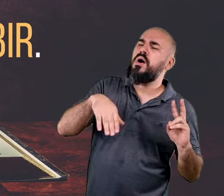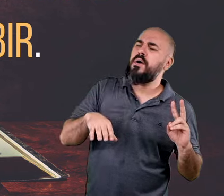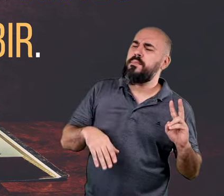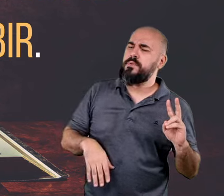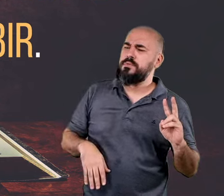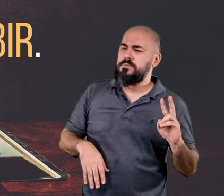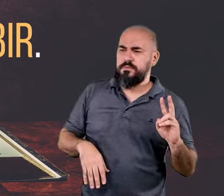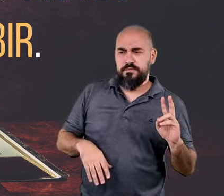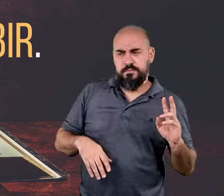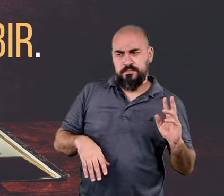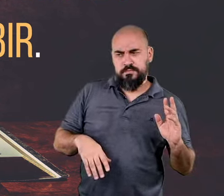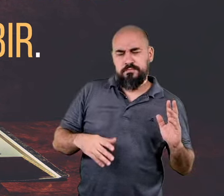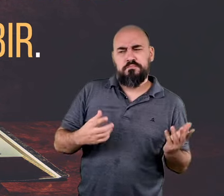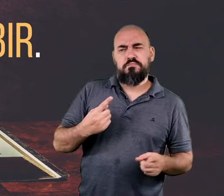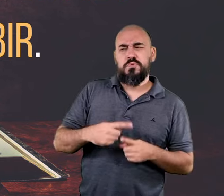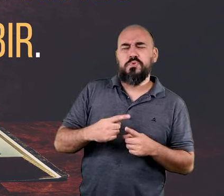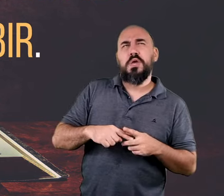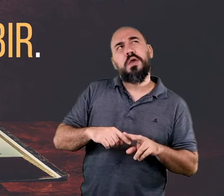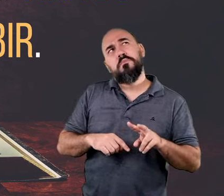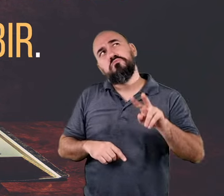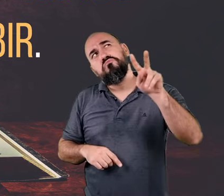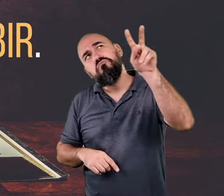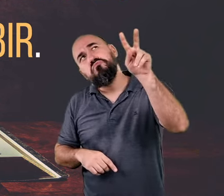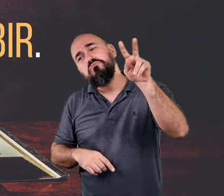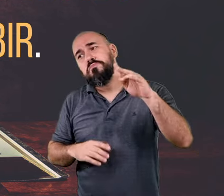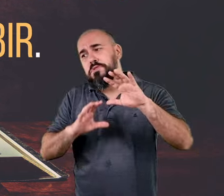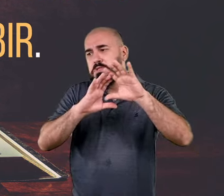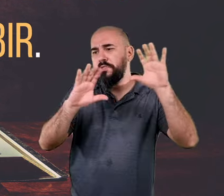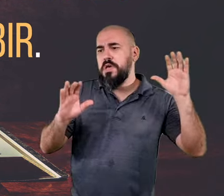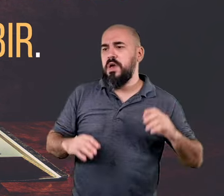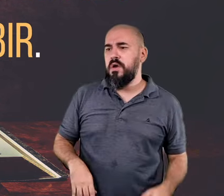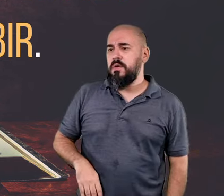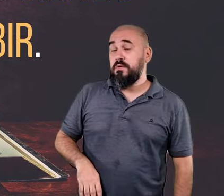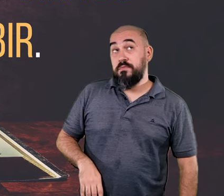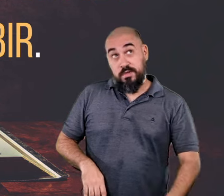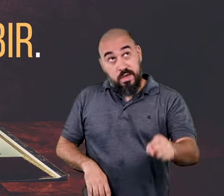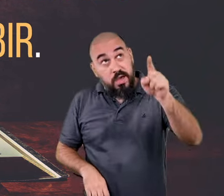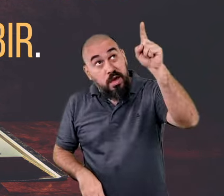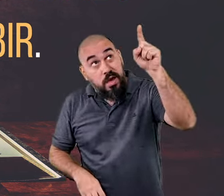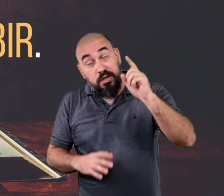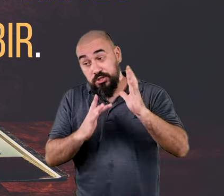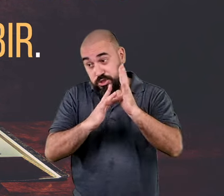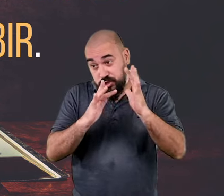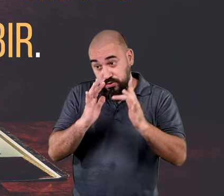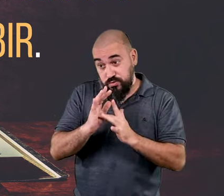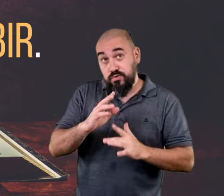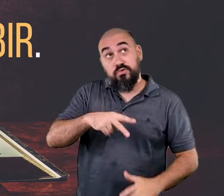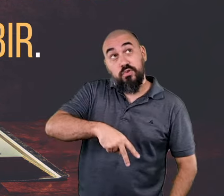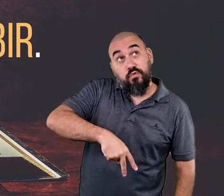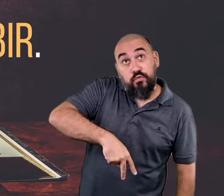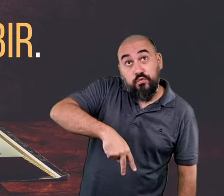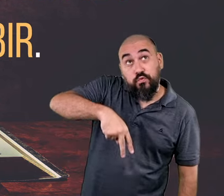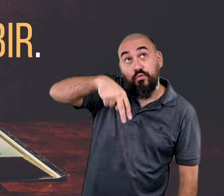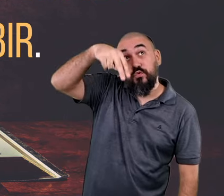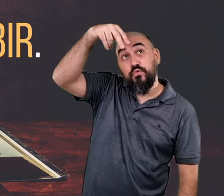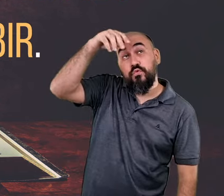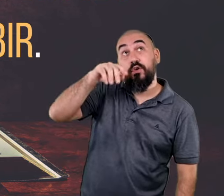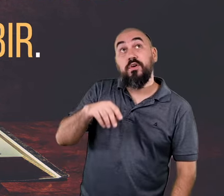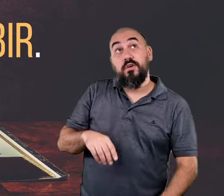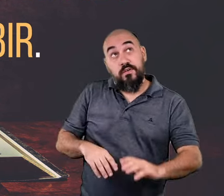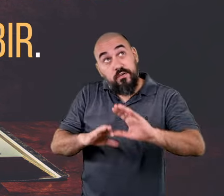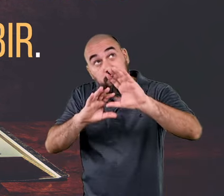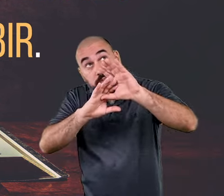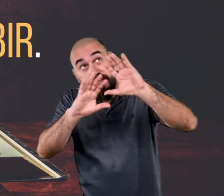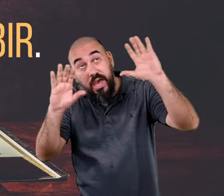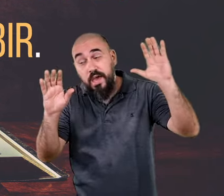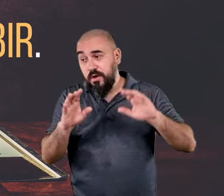da Galileia, por que vocês estão olhando para as alturas? Esse Jesus que foi levado do meio de